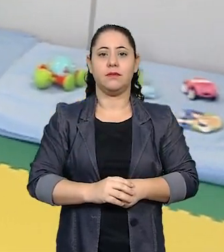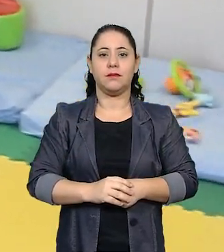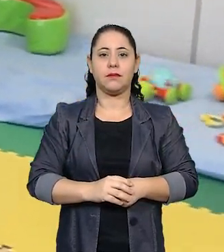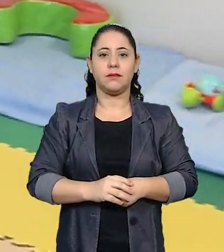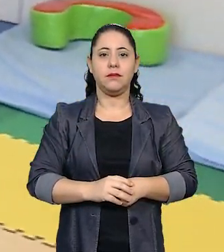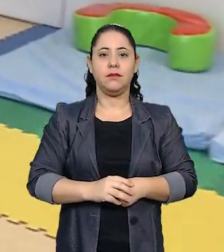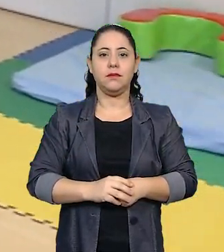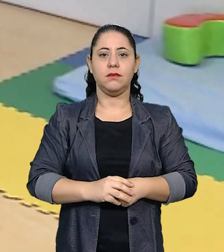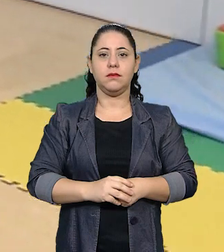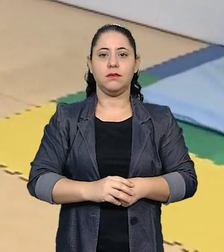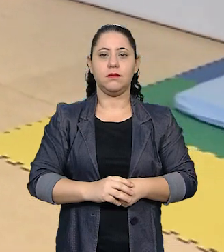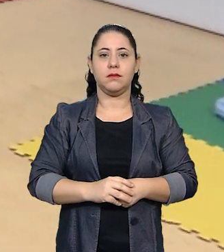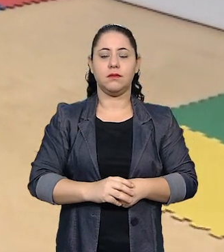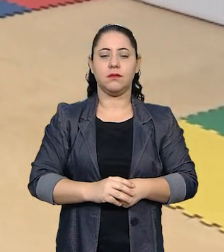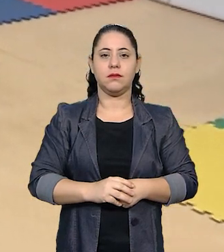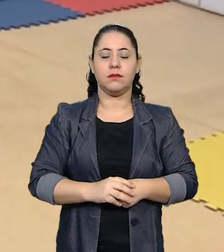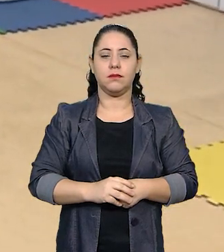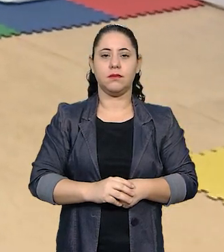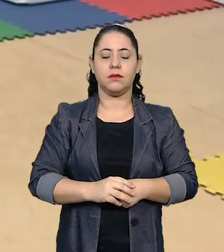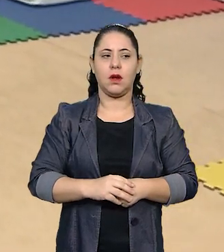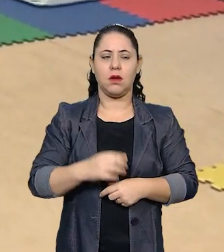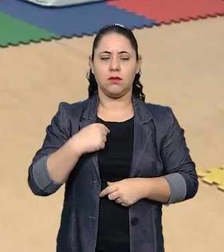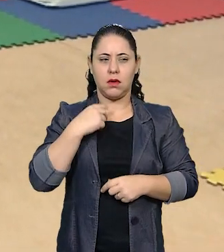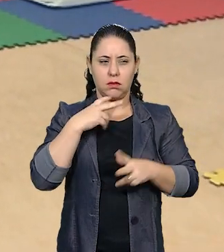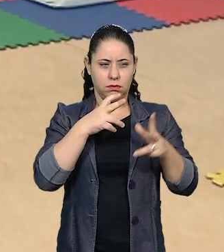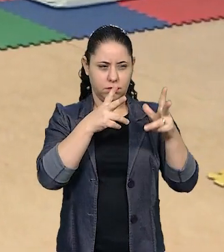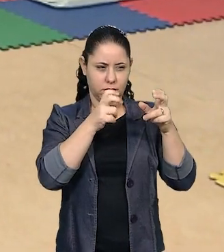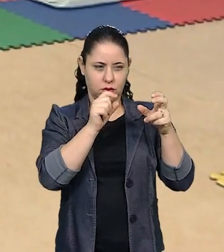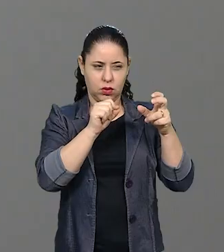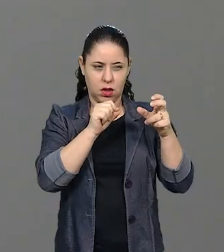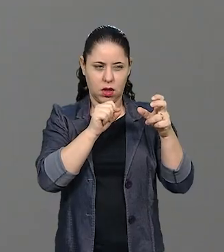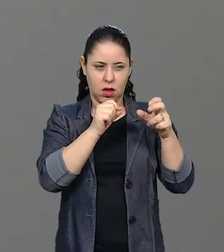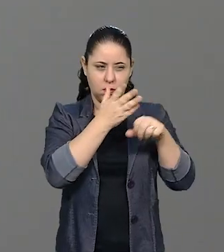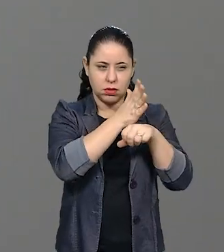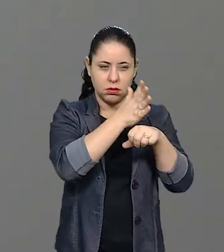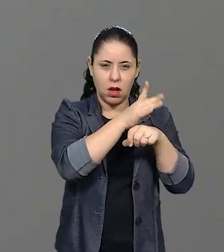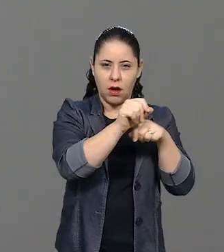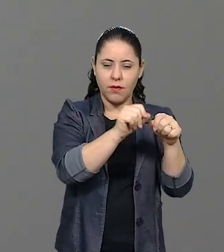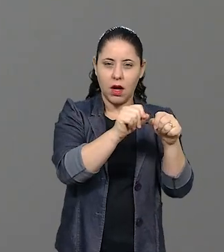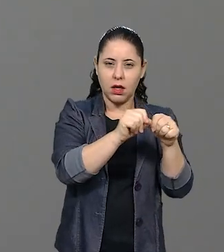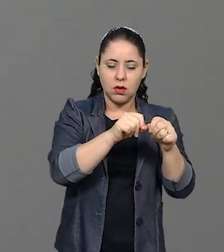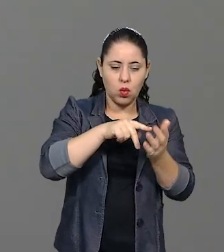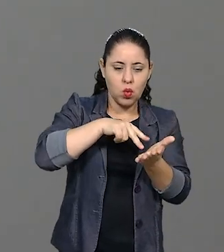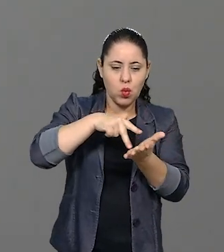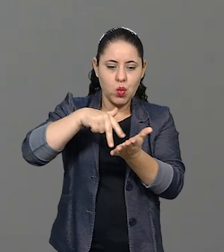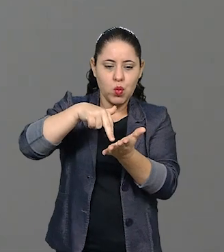psicomotor, social e emocional das crianças.